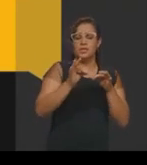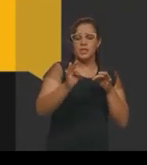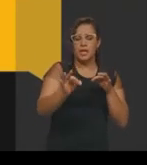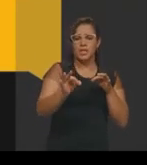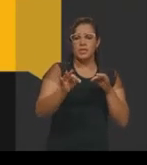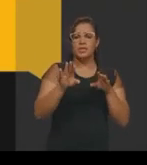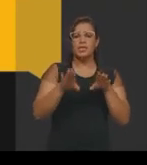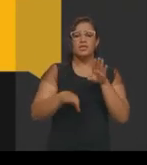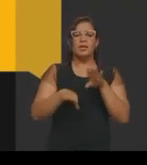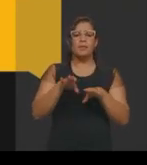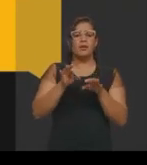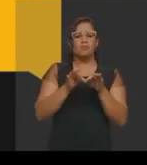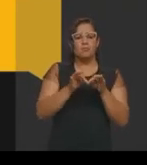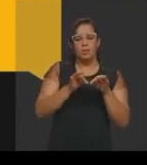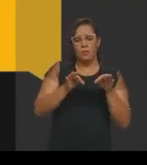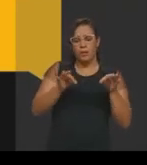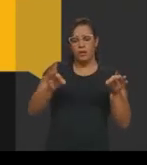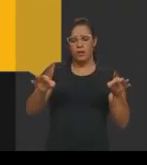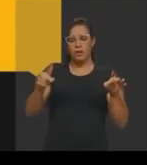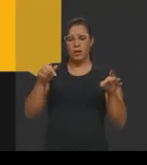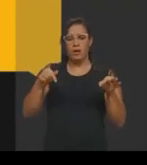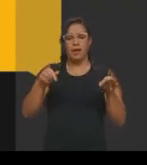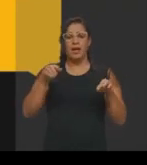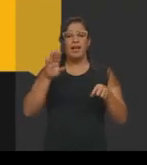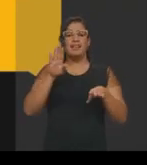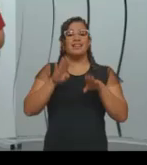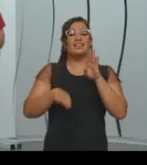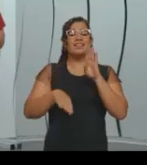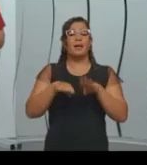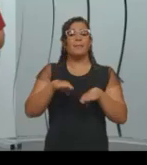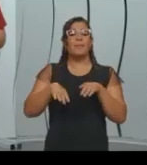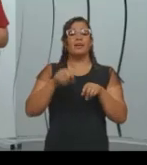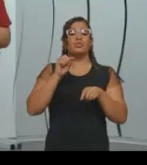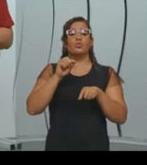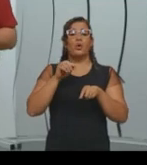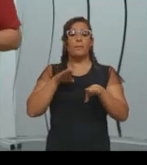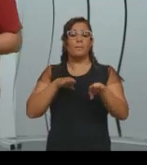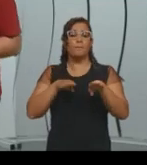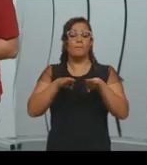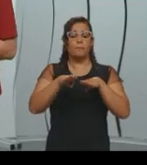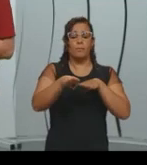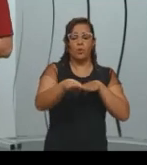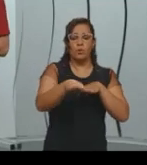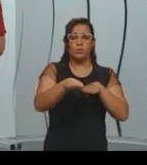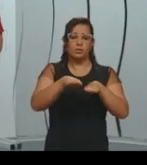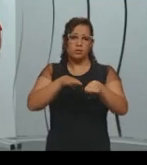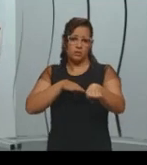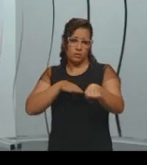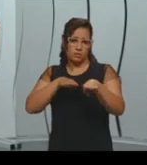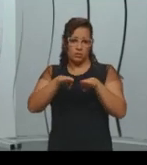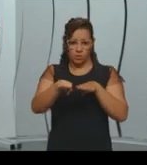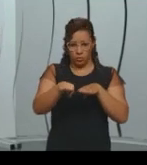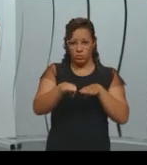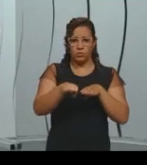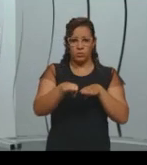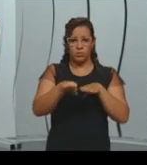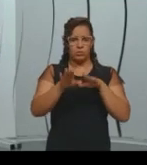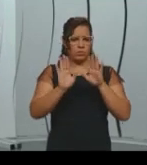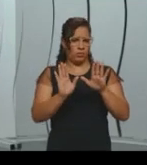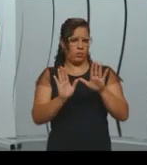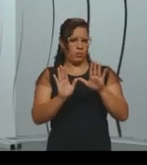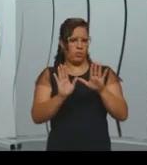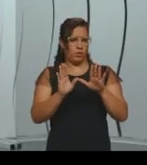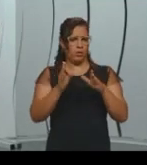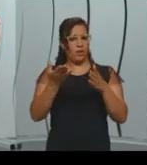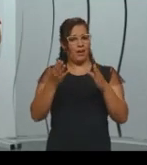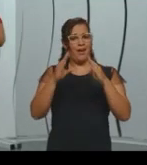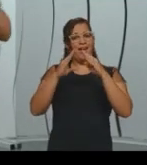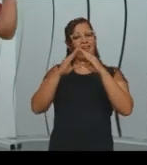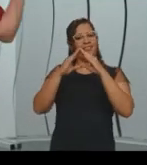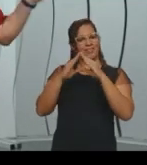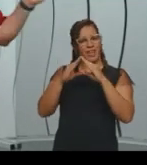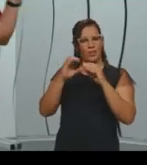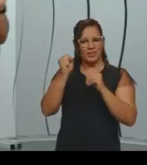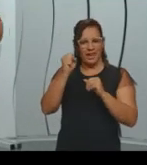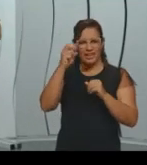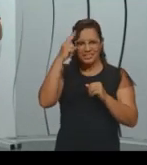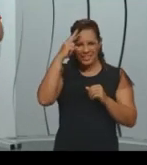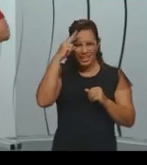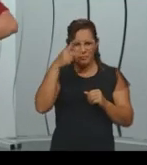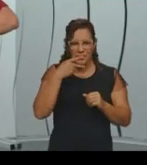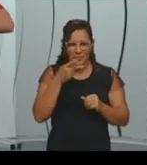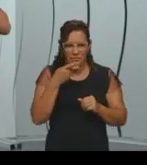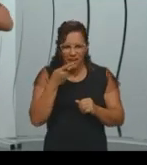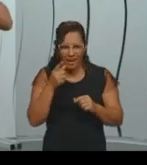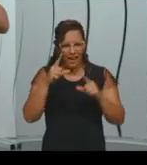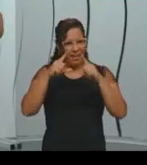ser a variação das posições ocupadas por ele. Variação de posição, delta S. Lembra que eu falei